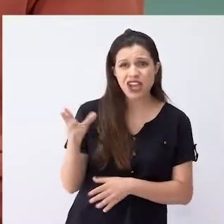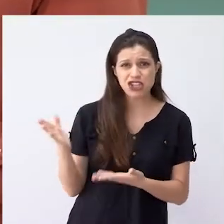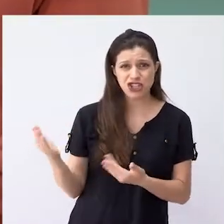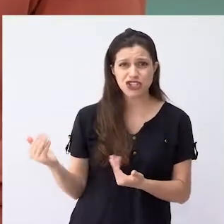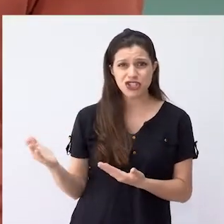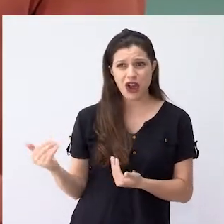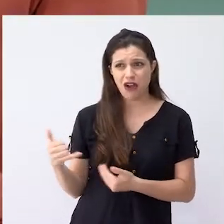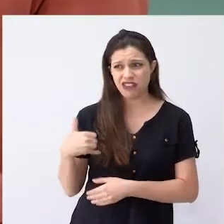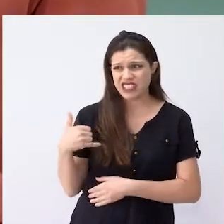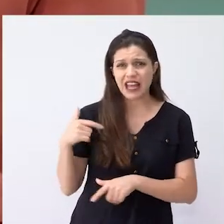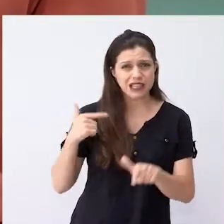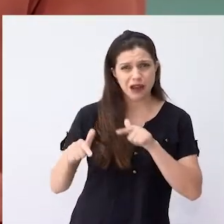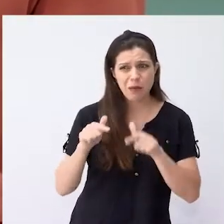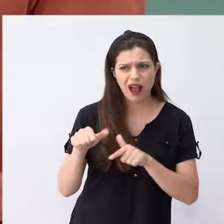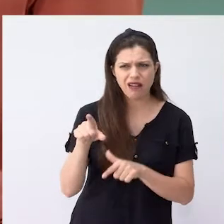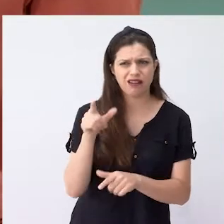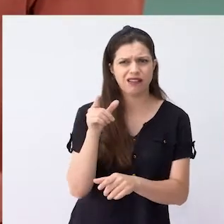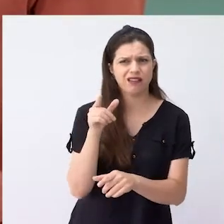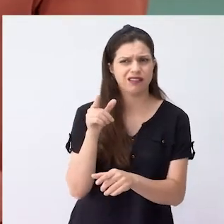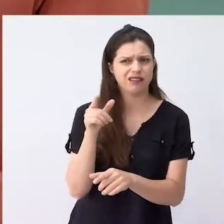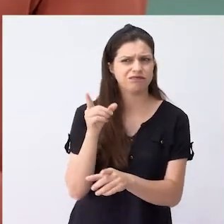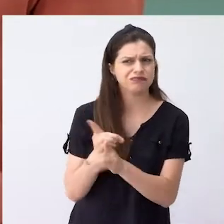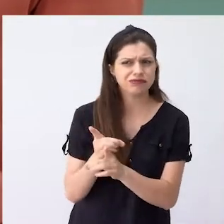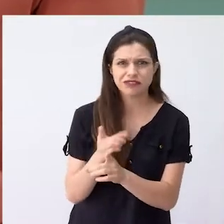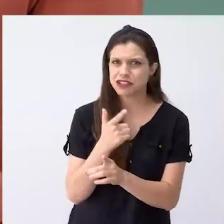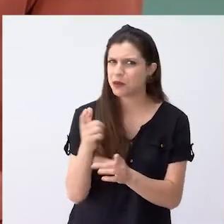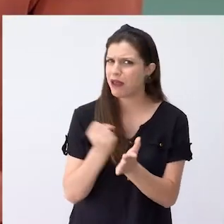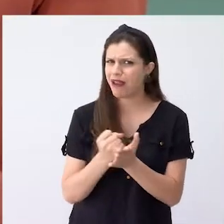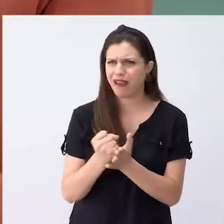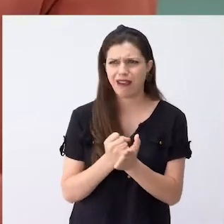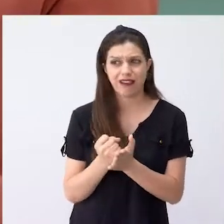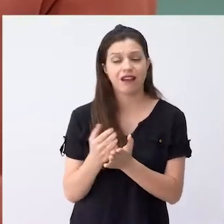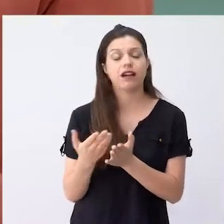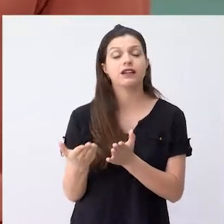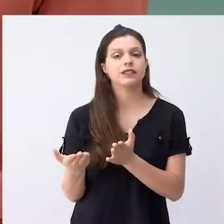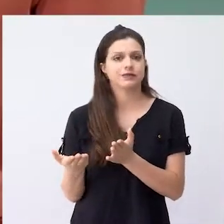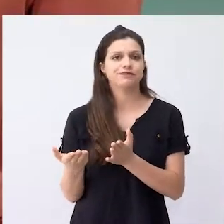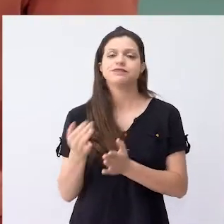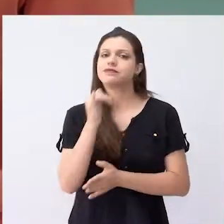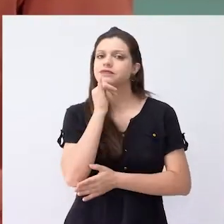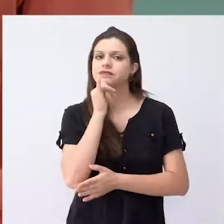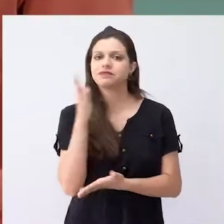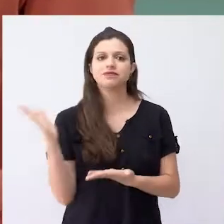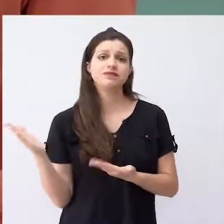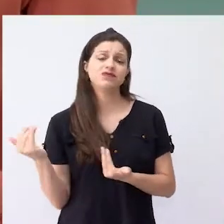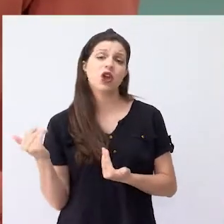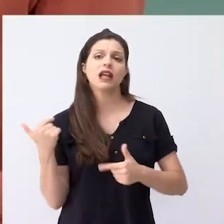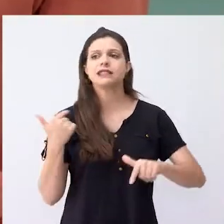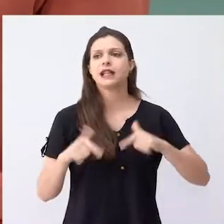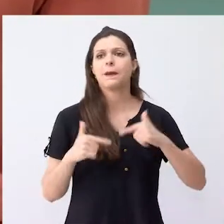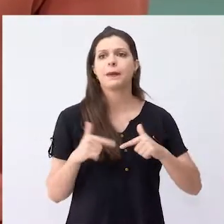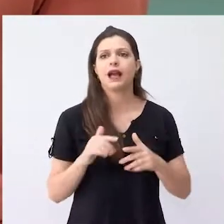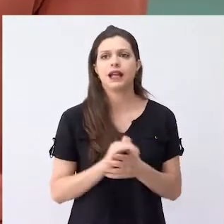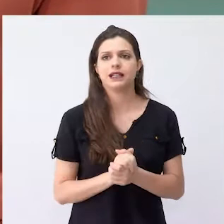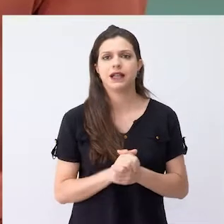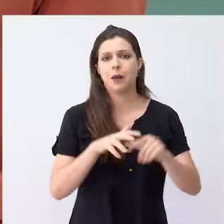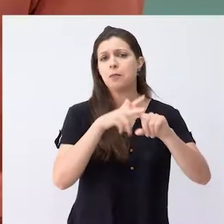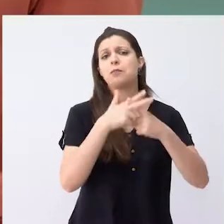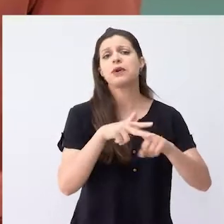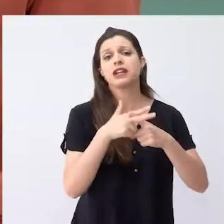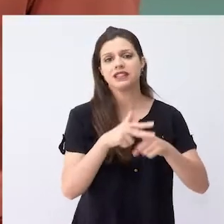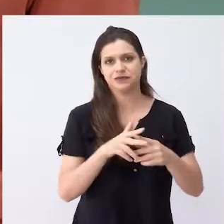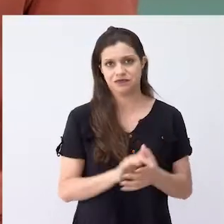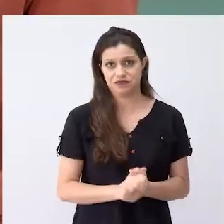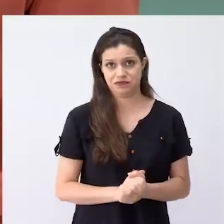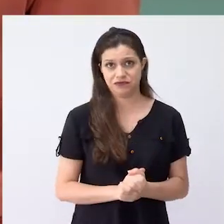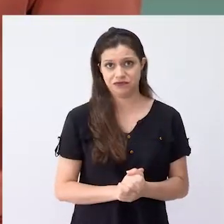adolescente entre 14 e 16 anos trabalhando. Vamos citar um exemplo prático também, que é bem comum. Um adolescente que trabalha numa oficina